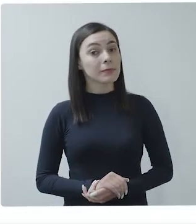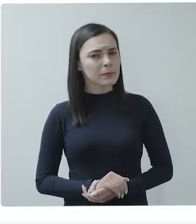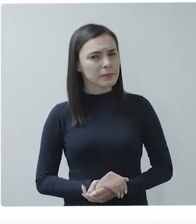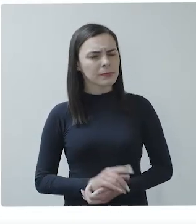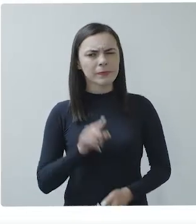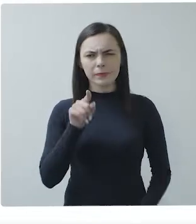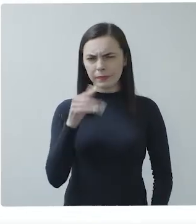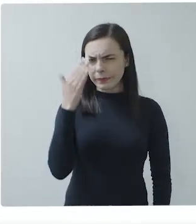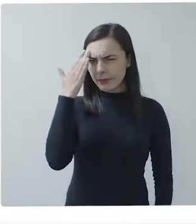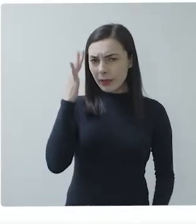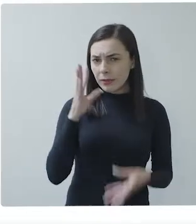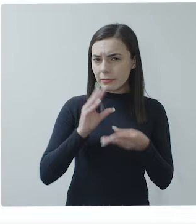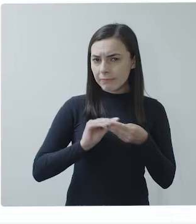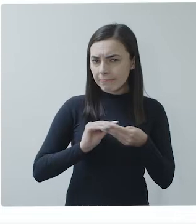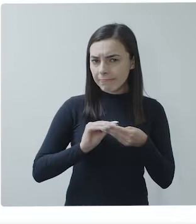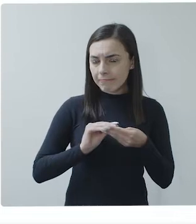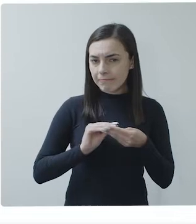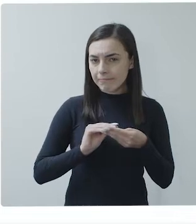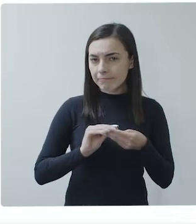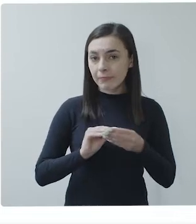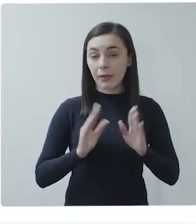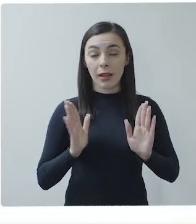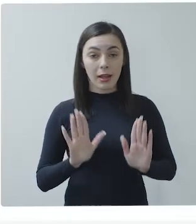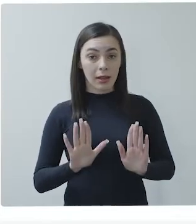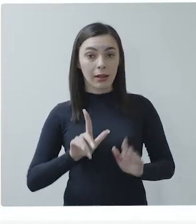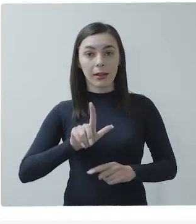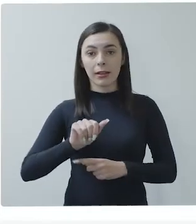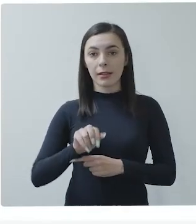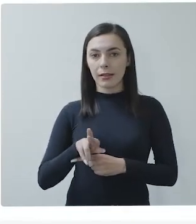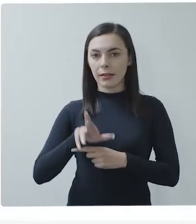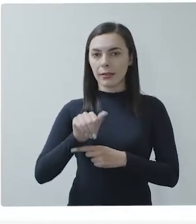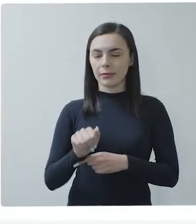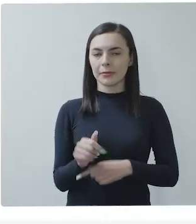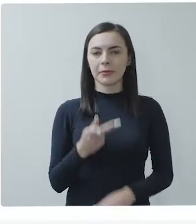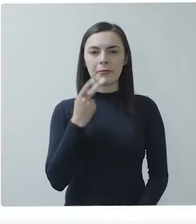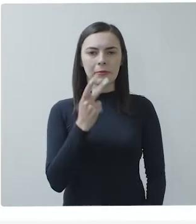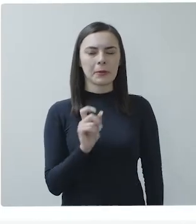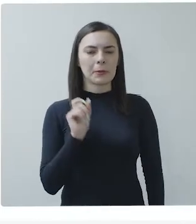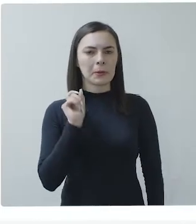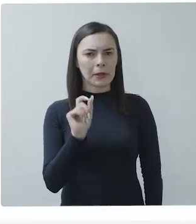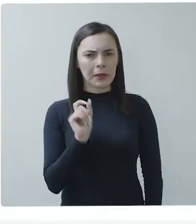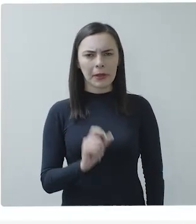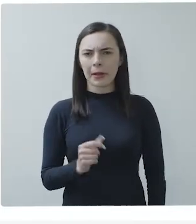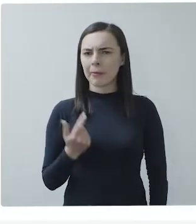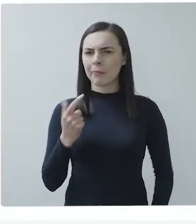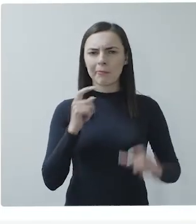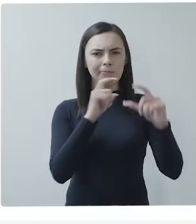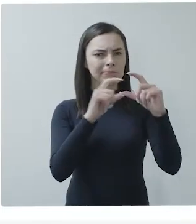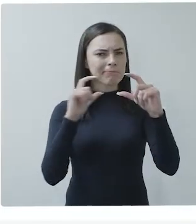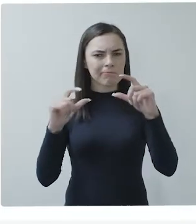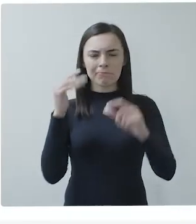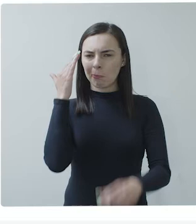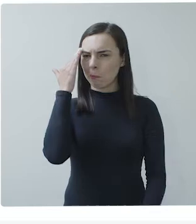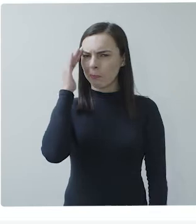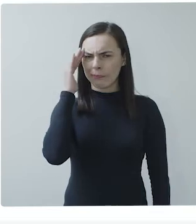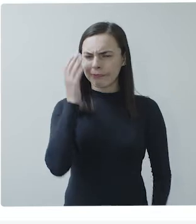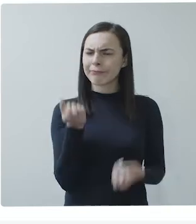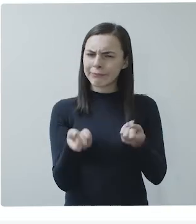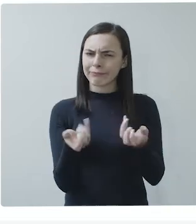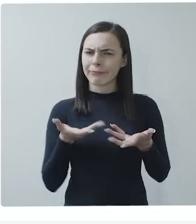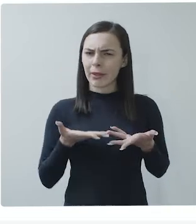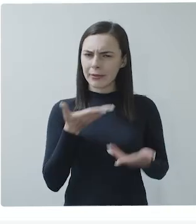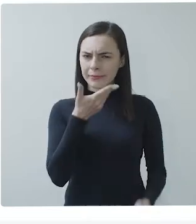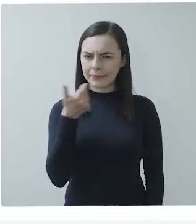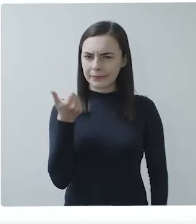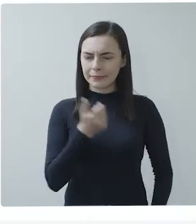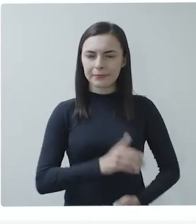Ah, vocês compreenderam? A Laura quer falar. Eu não entendi a tirinha, prof. Pode